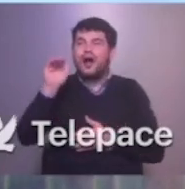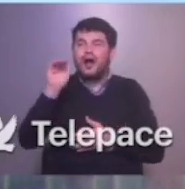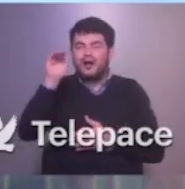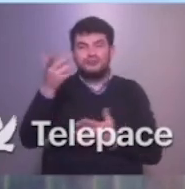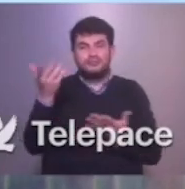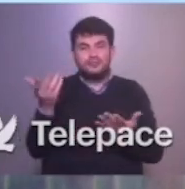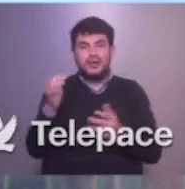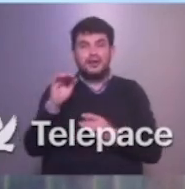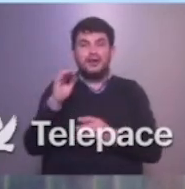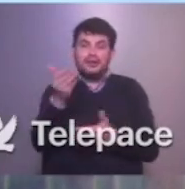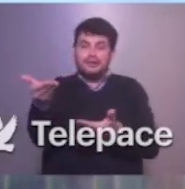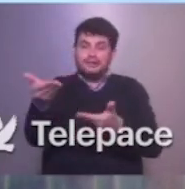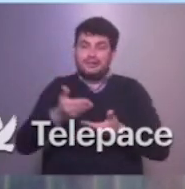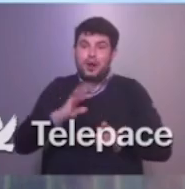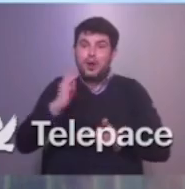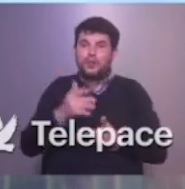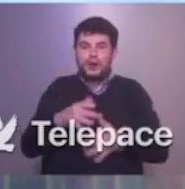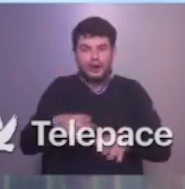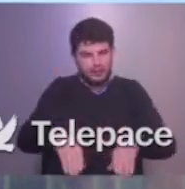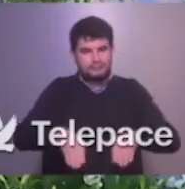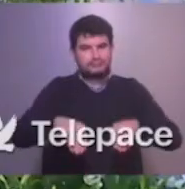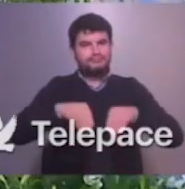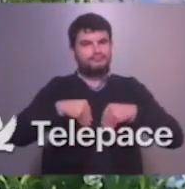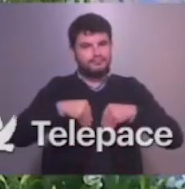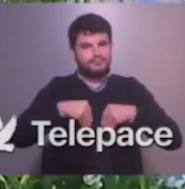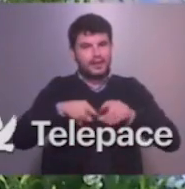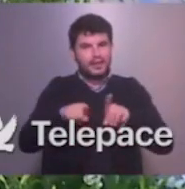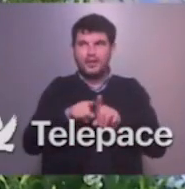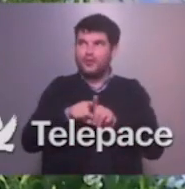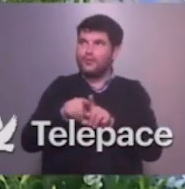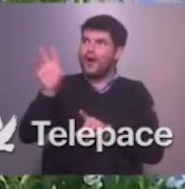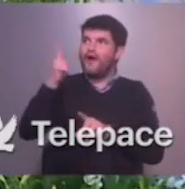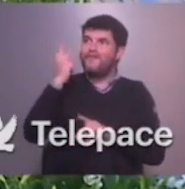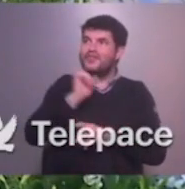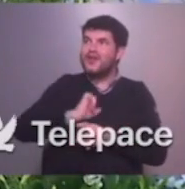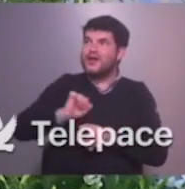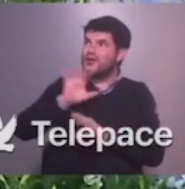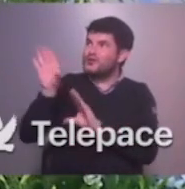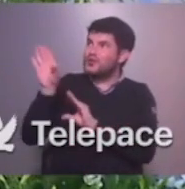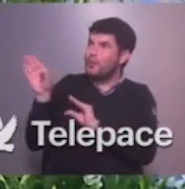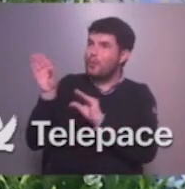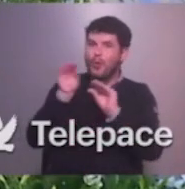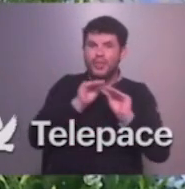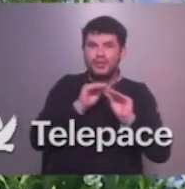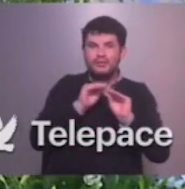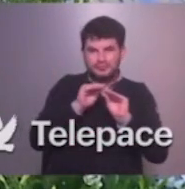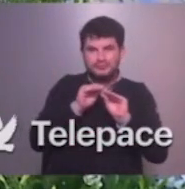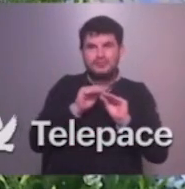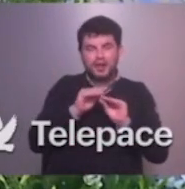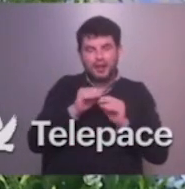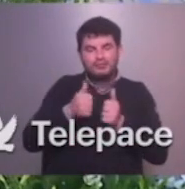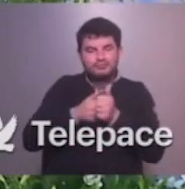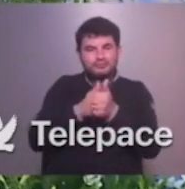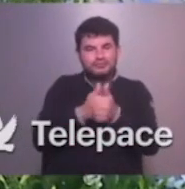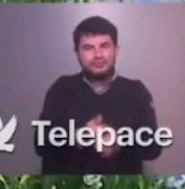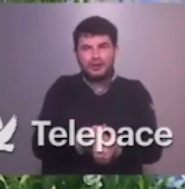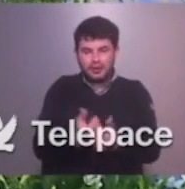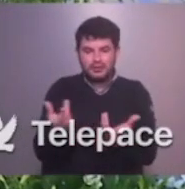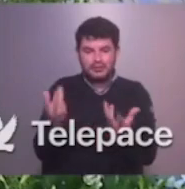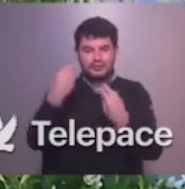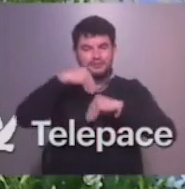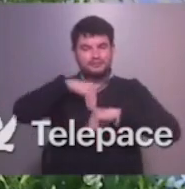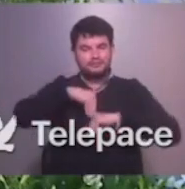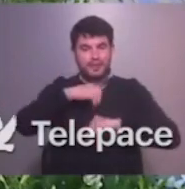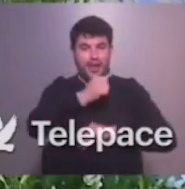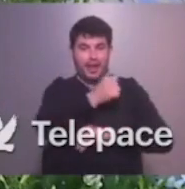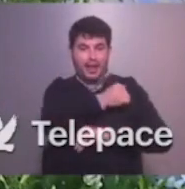invocamos, recebemos-la quando a assumimos como modelo da nossa vida, esse modelo por excelência. É recebê-la